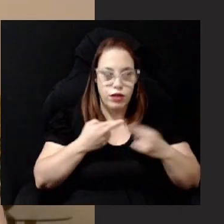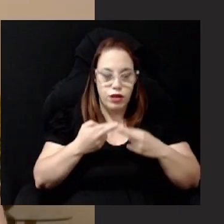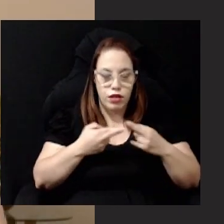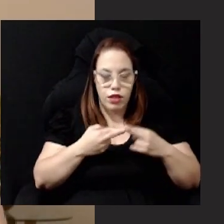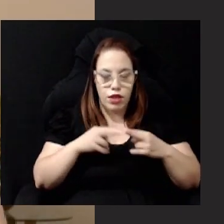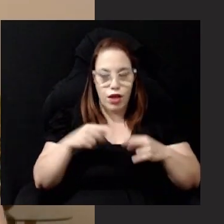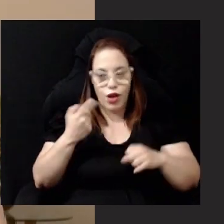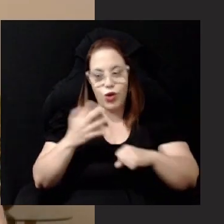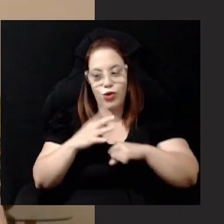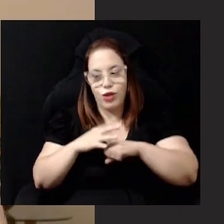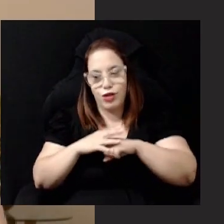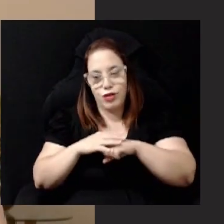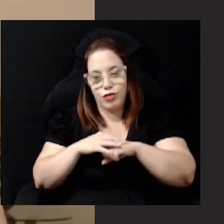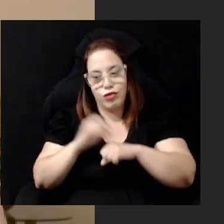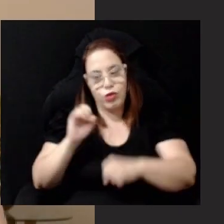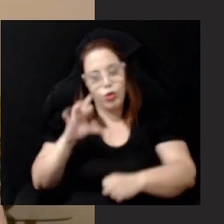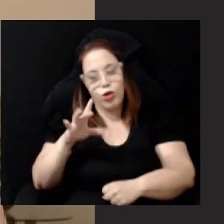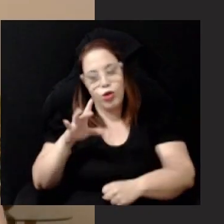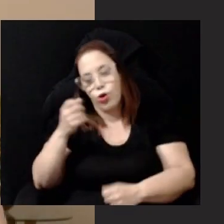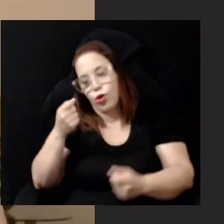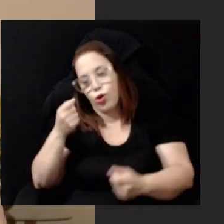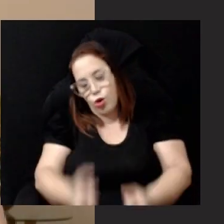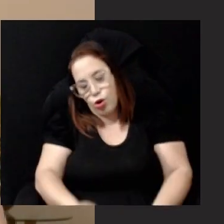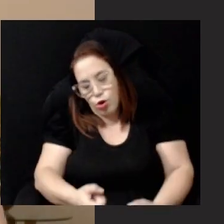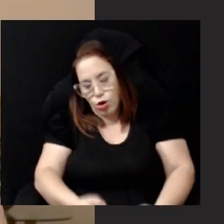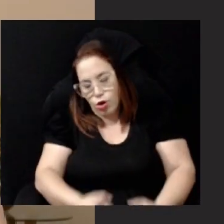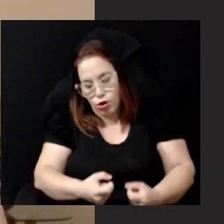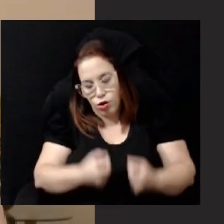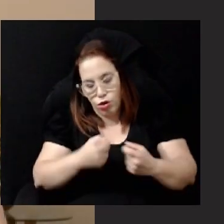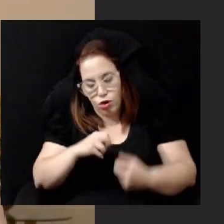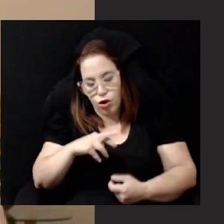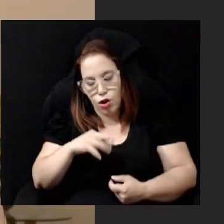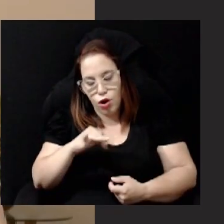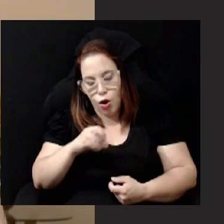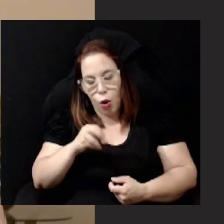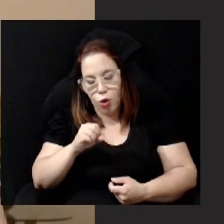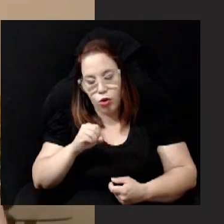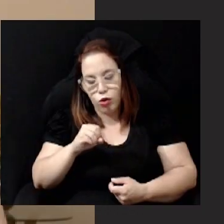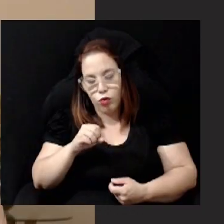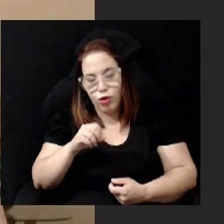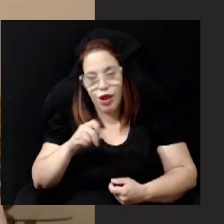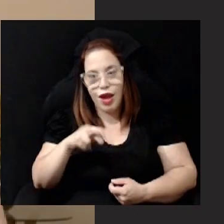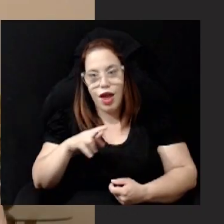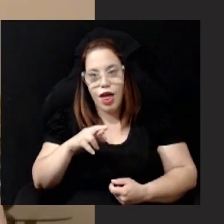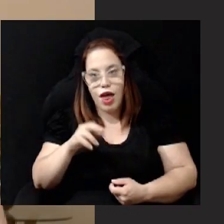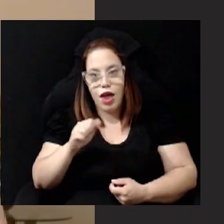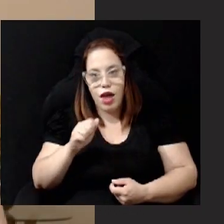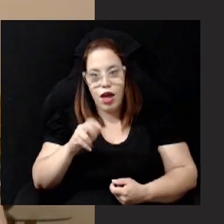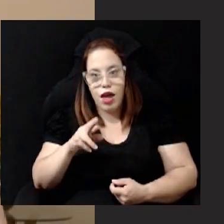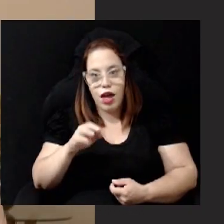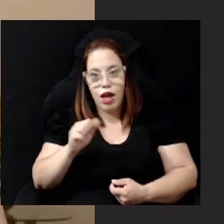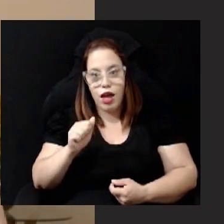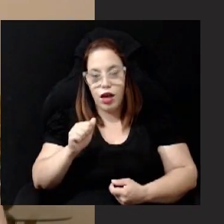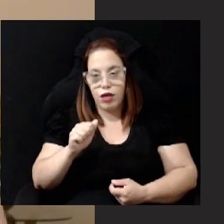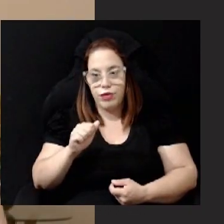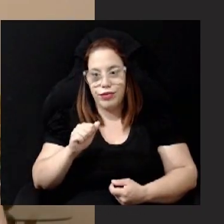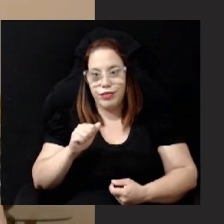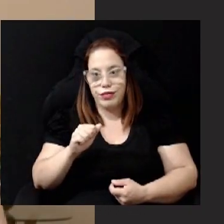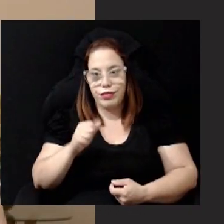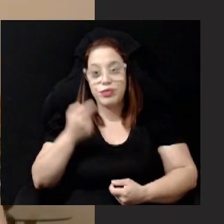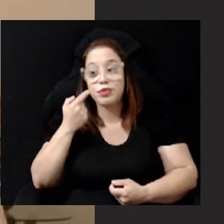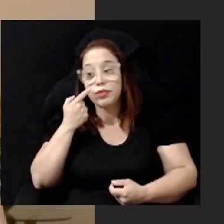relacionados a outras doenças e não ao câncer ósseo. Então, como a gente falou, é uma doença rara, porque senão todo mundo